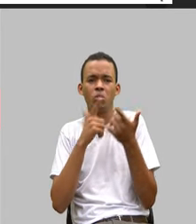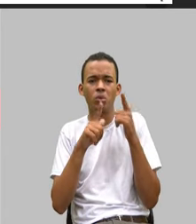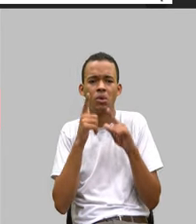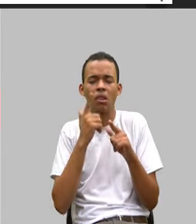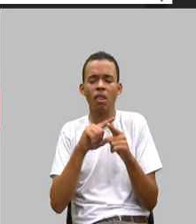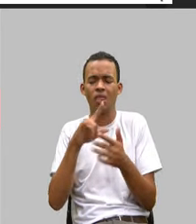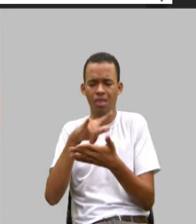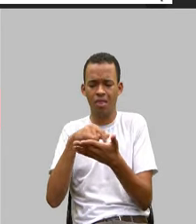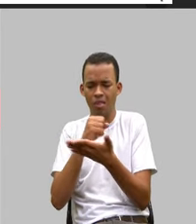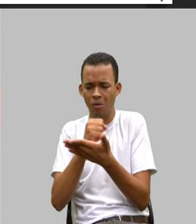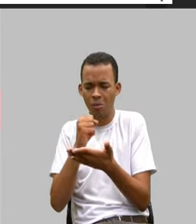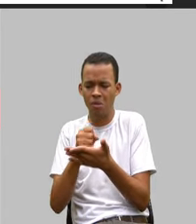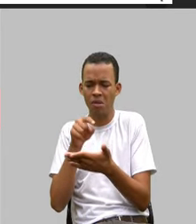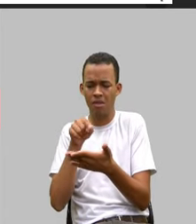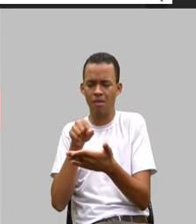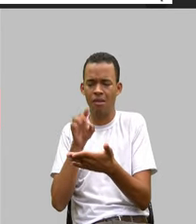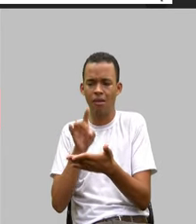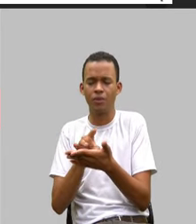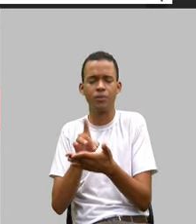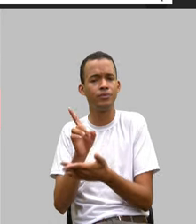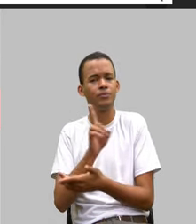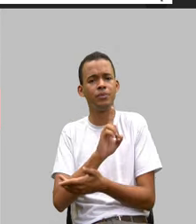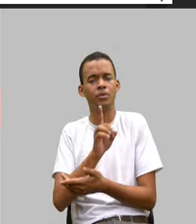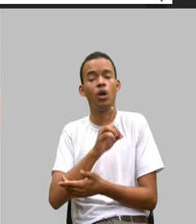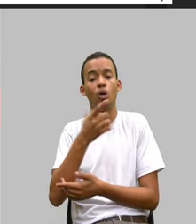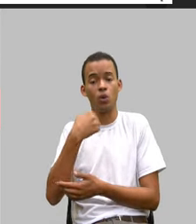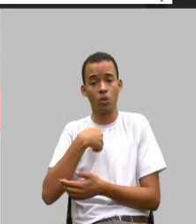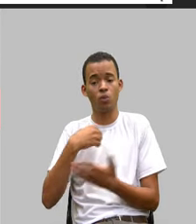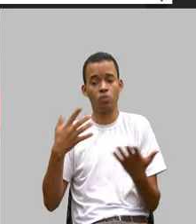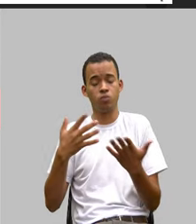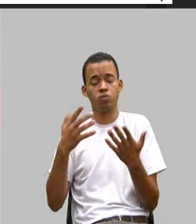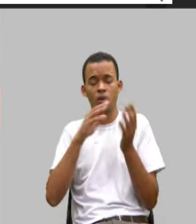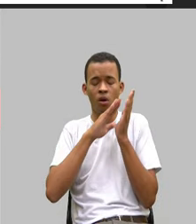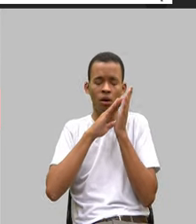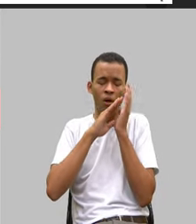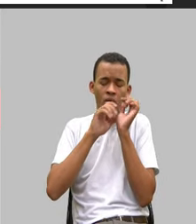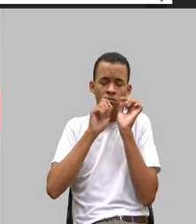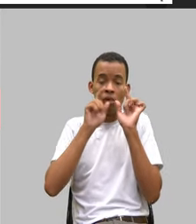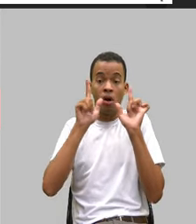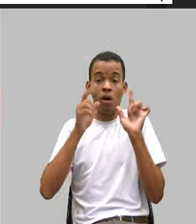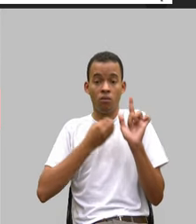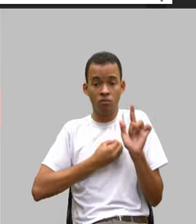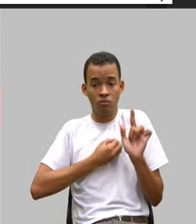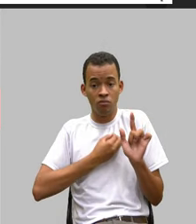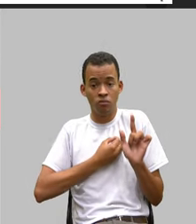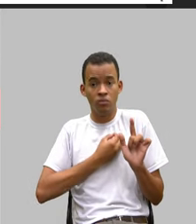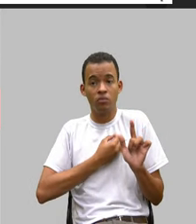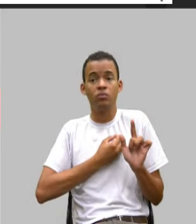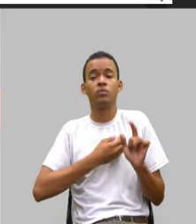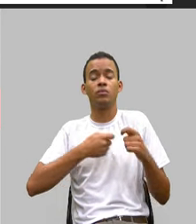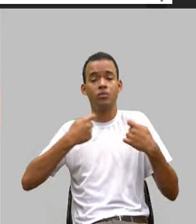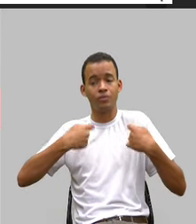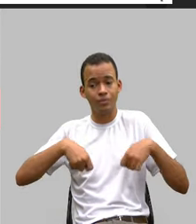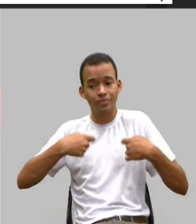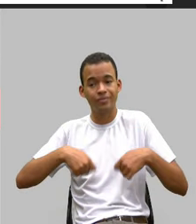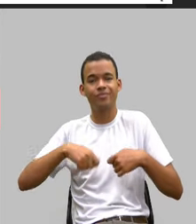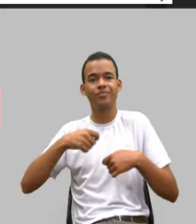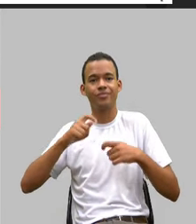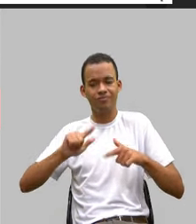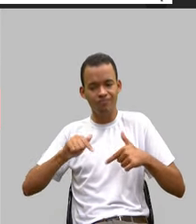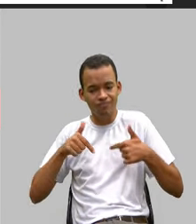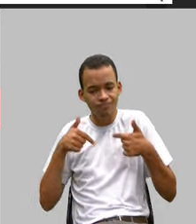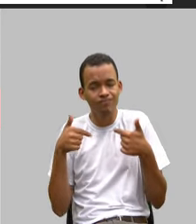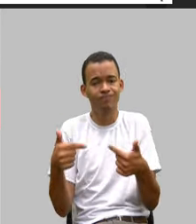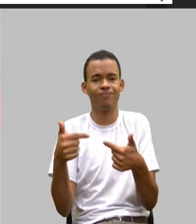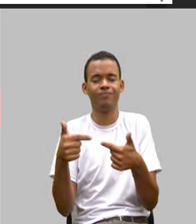vez e se eu amanheci viva eu tenho que fazer valer a vida que eu amanheci viva né então